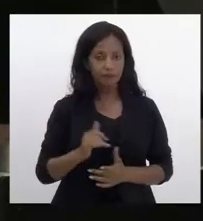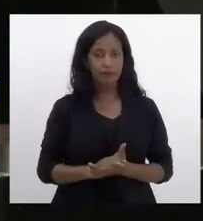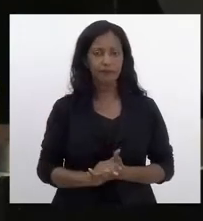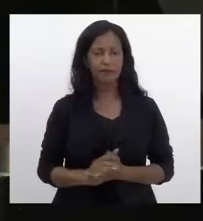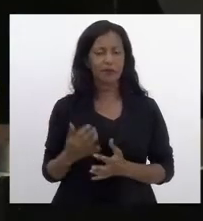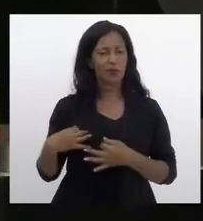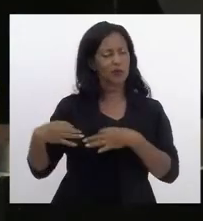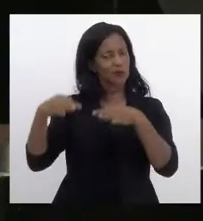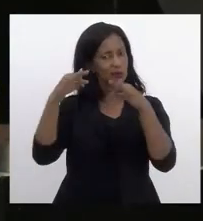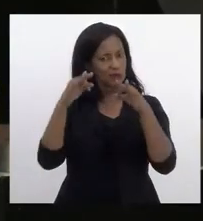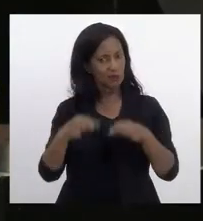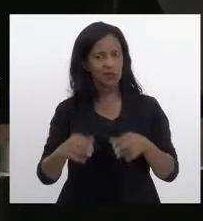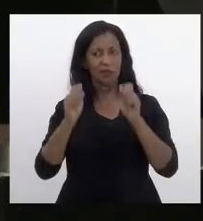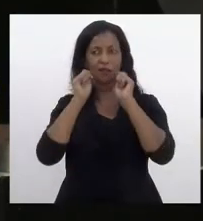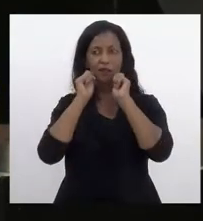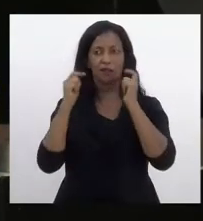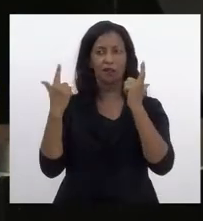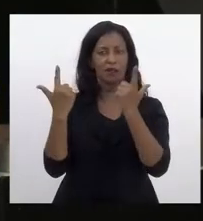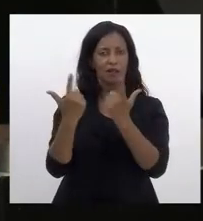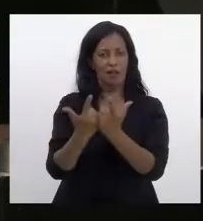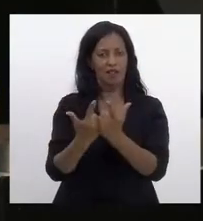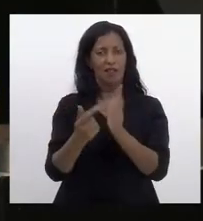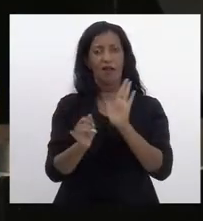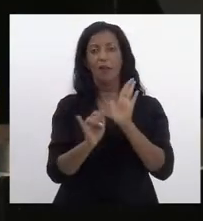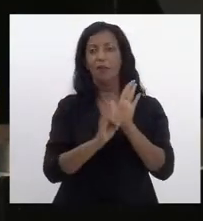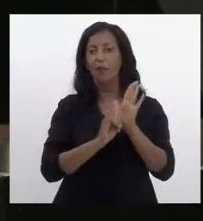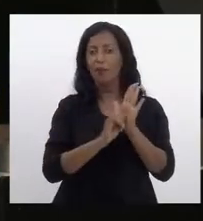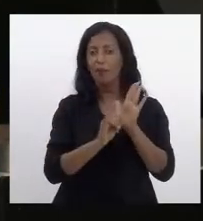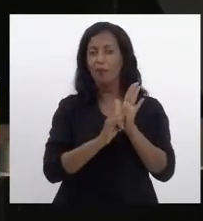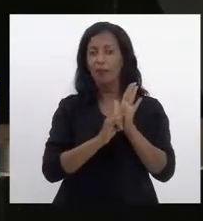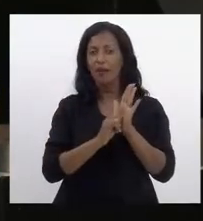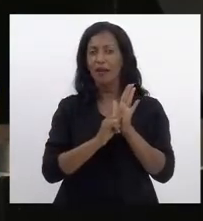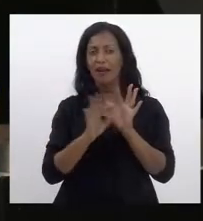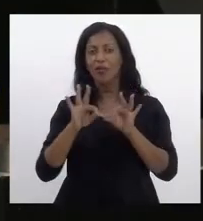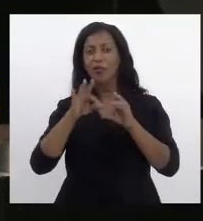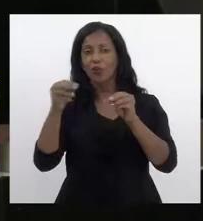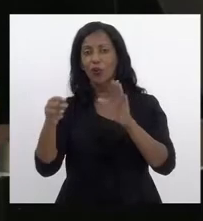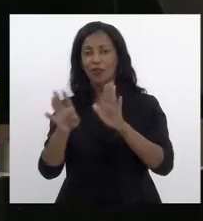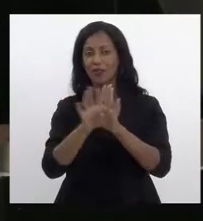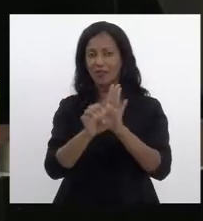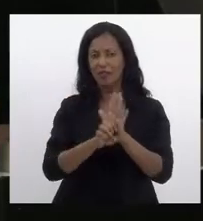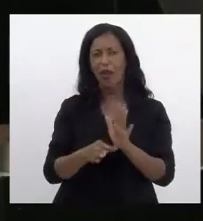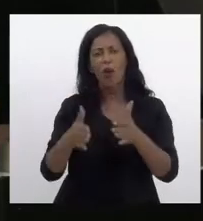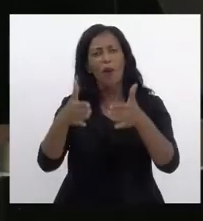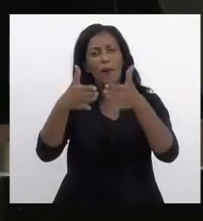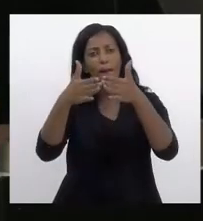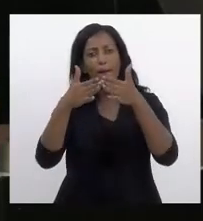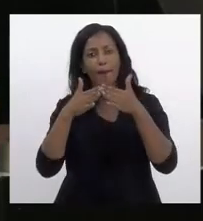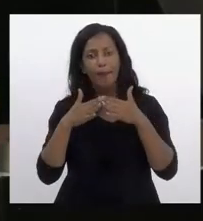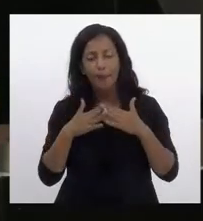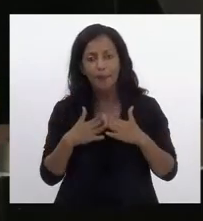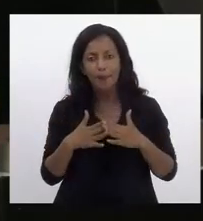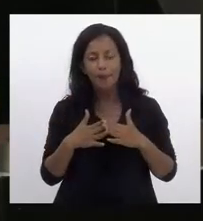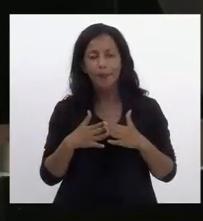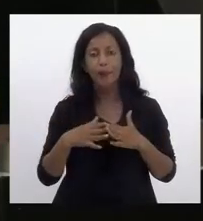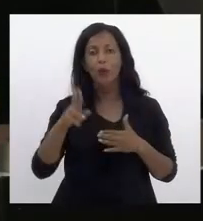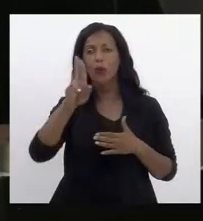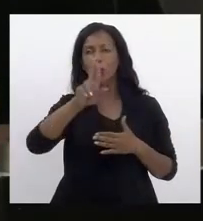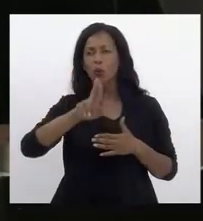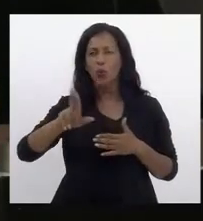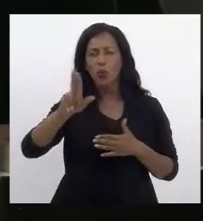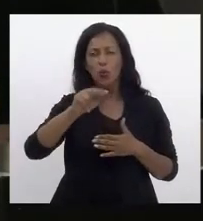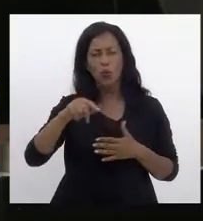com certeza, a Assembleia Legislativa vai publicar as emendas oferecidas. Por favor, usem o